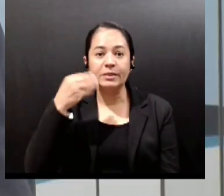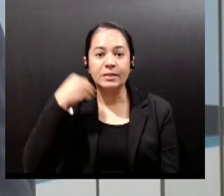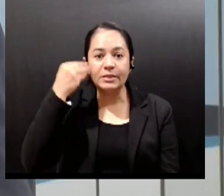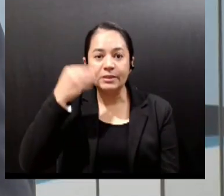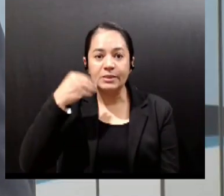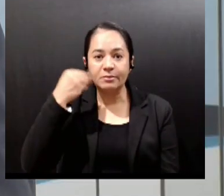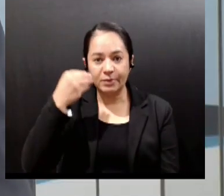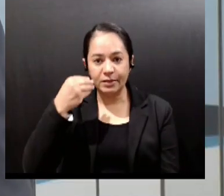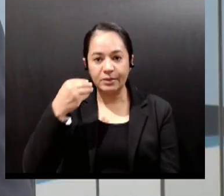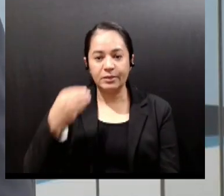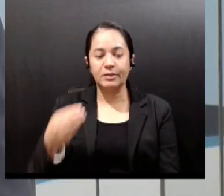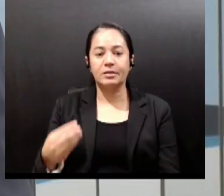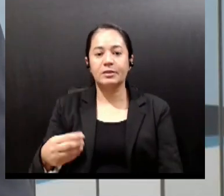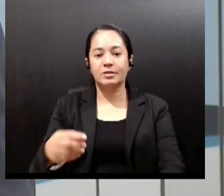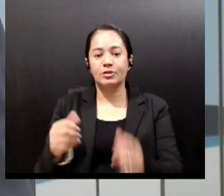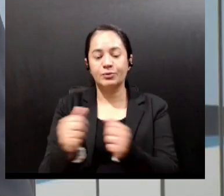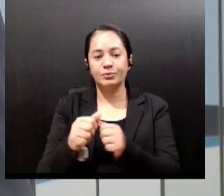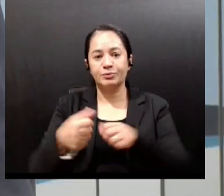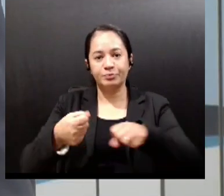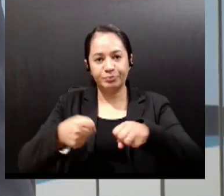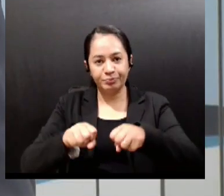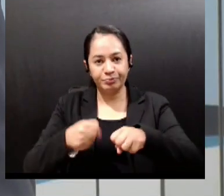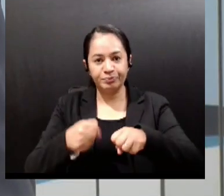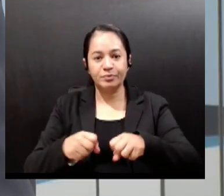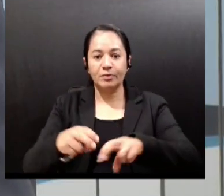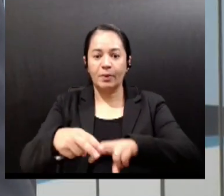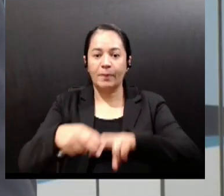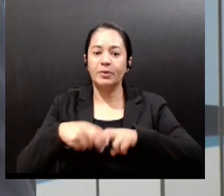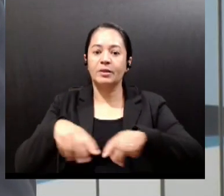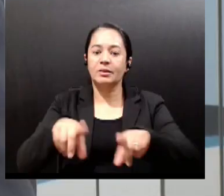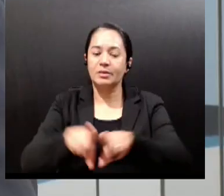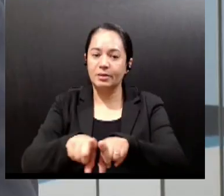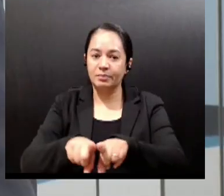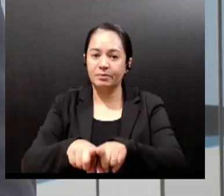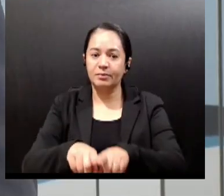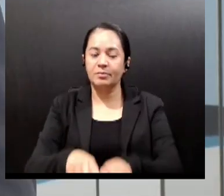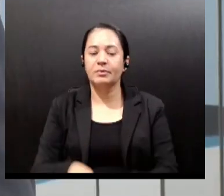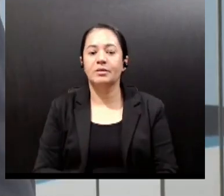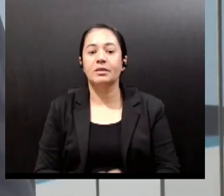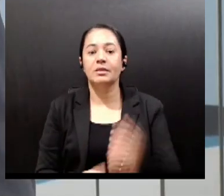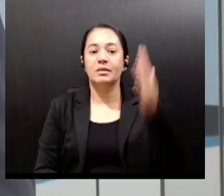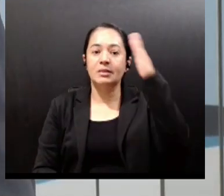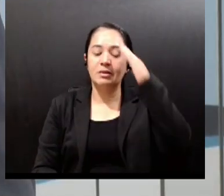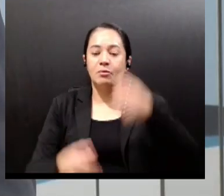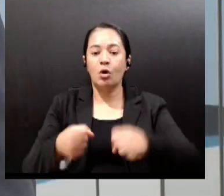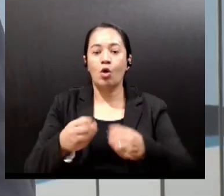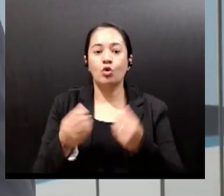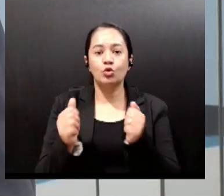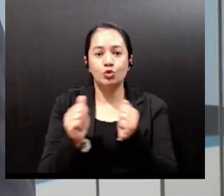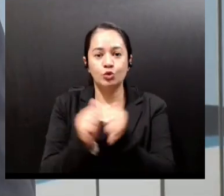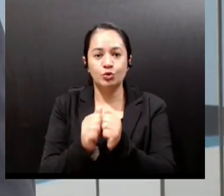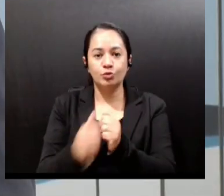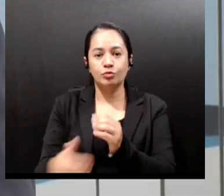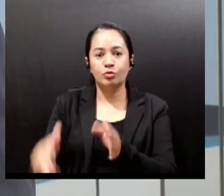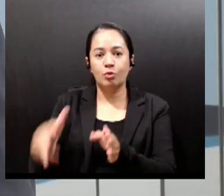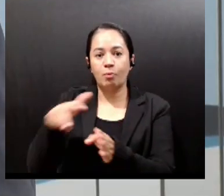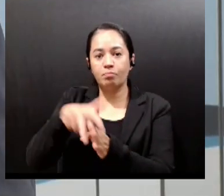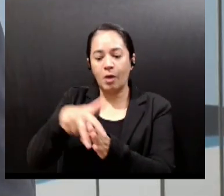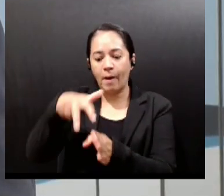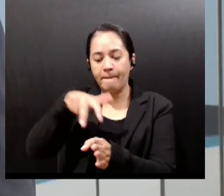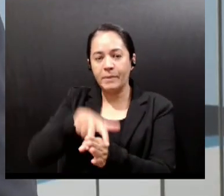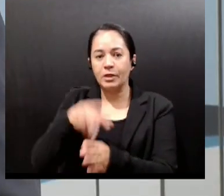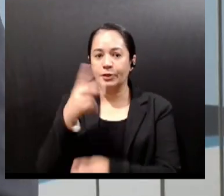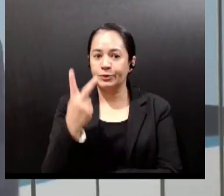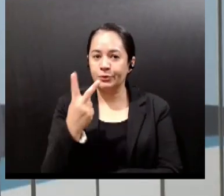a motocicleta e por isso também a saber conduzir com um garupa, que no caso é o contratante.